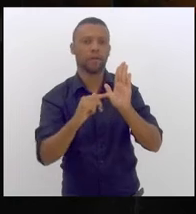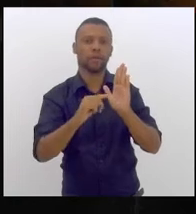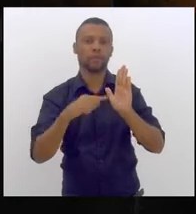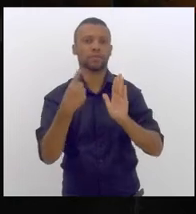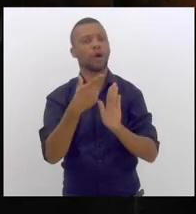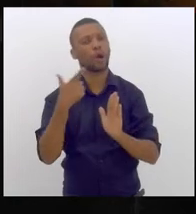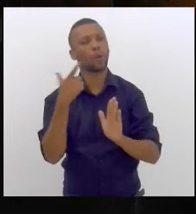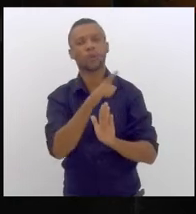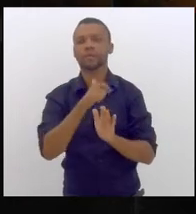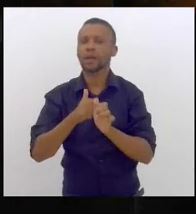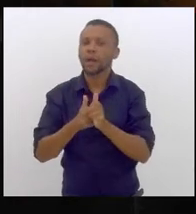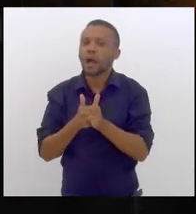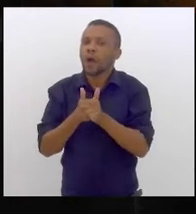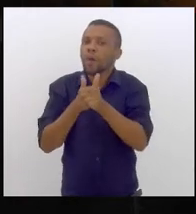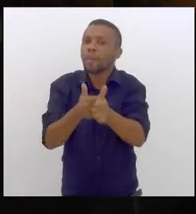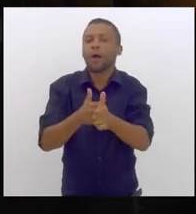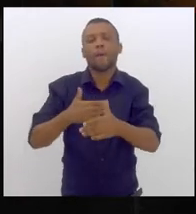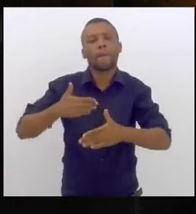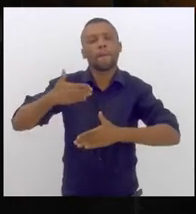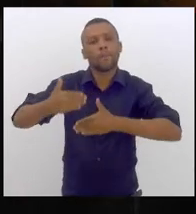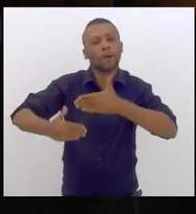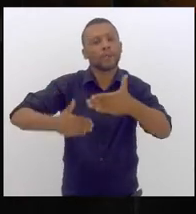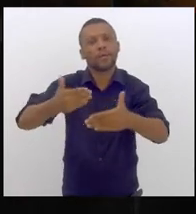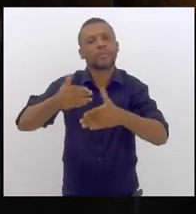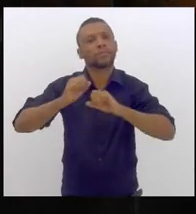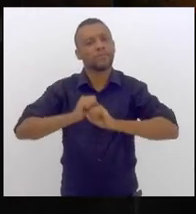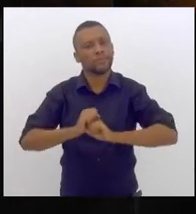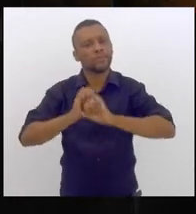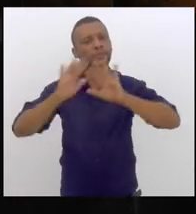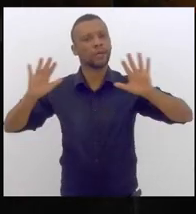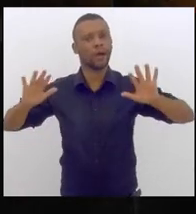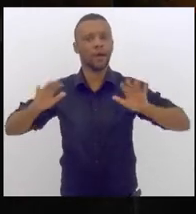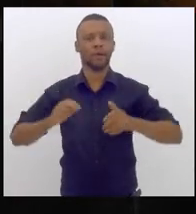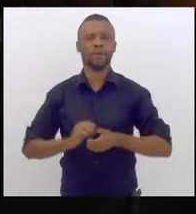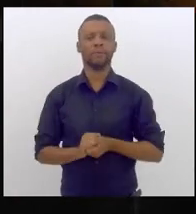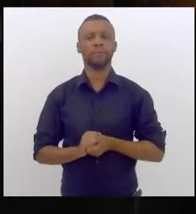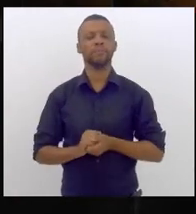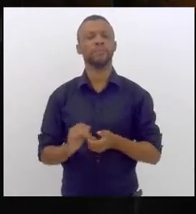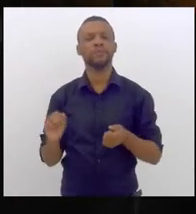poder acompanhar o processo de maneira mais concreta.